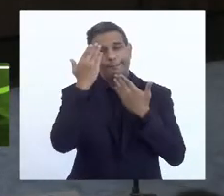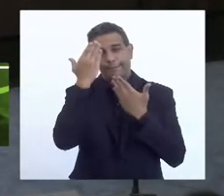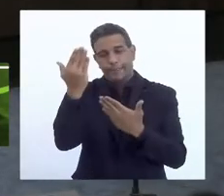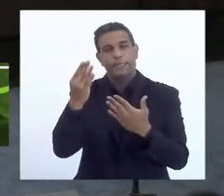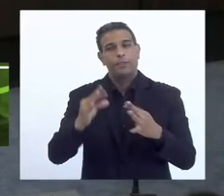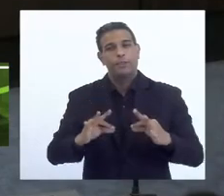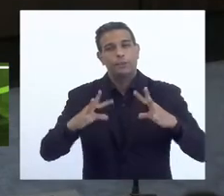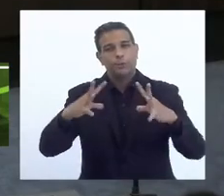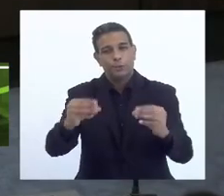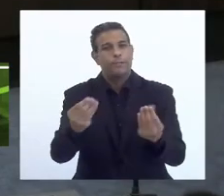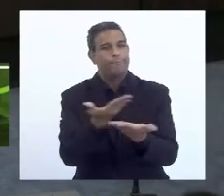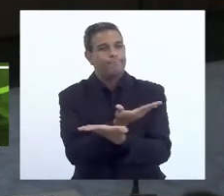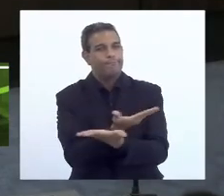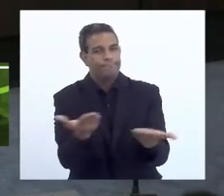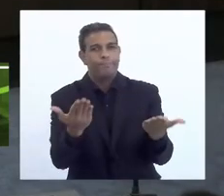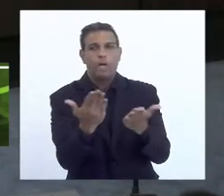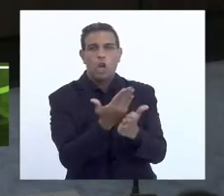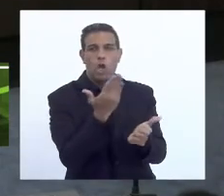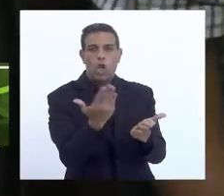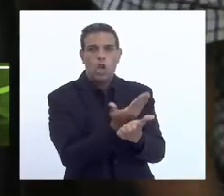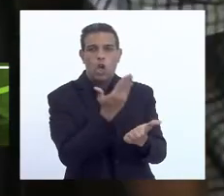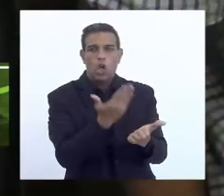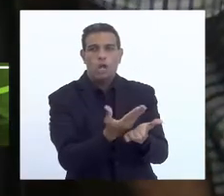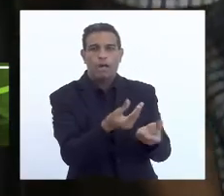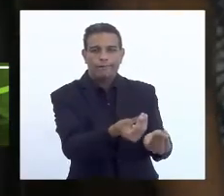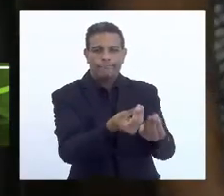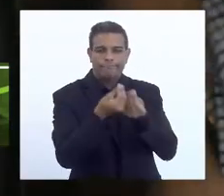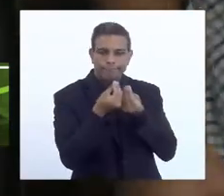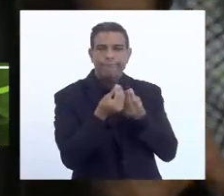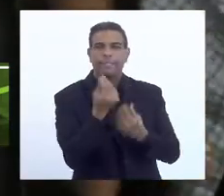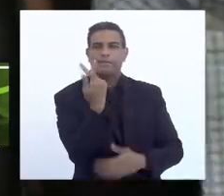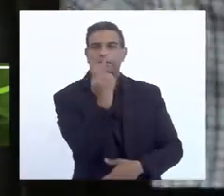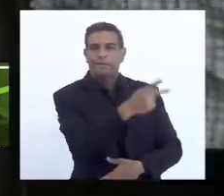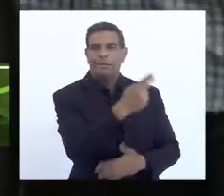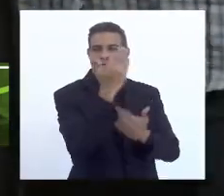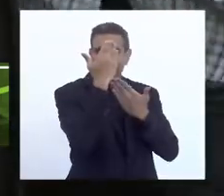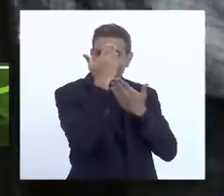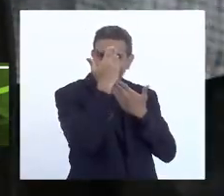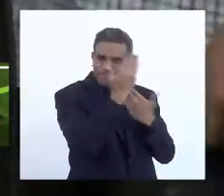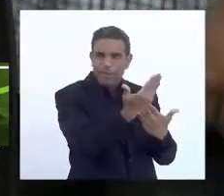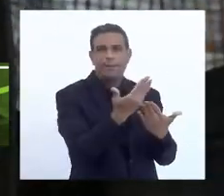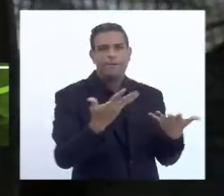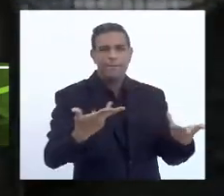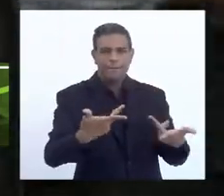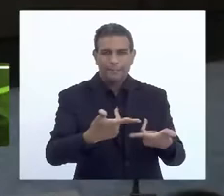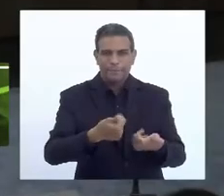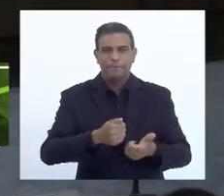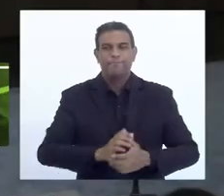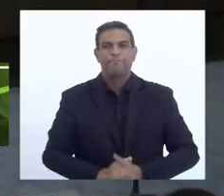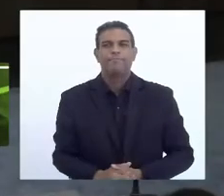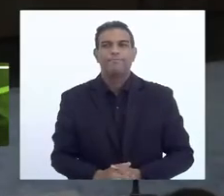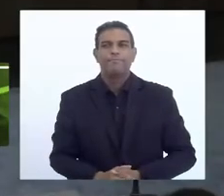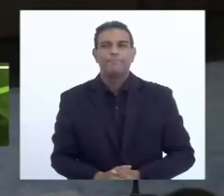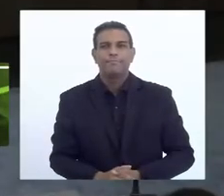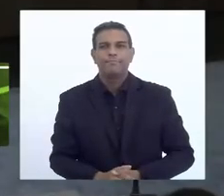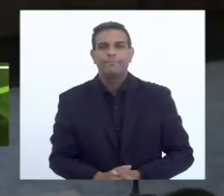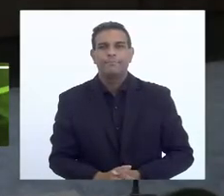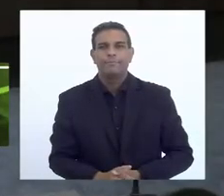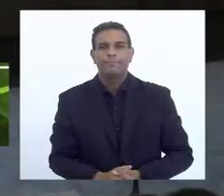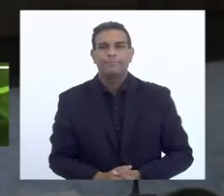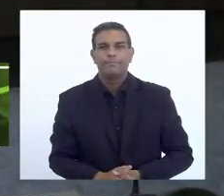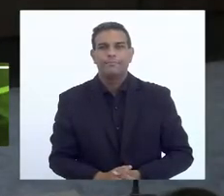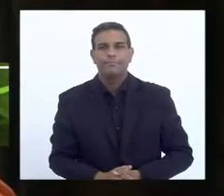aqui o livro que ela me deu aqui de presente. Muito obrigada. Bem,